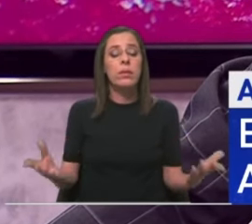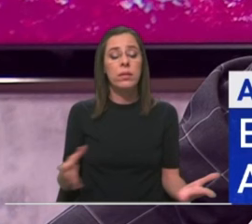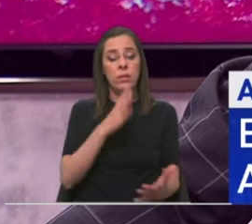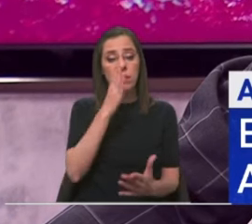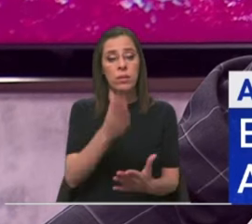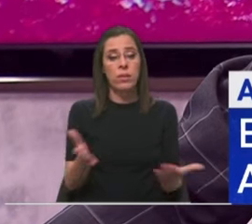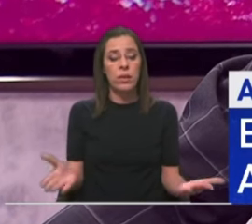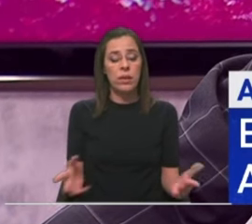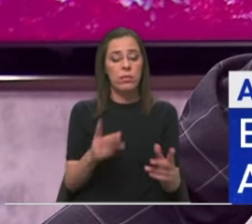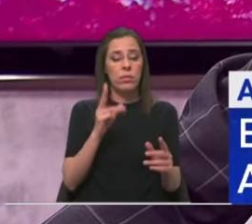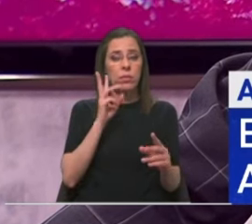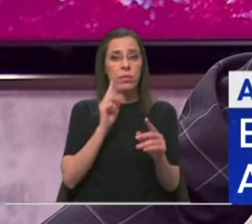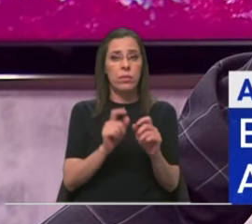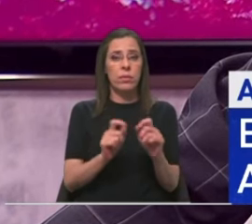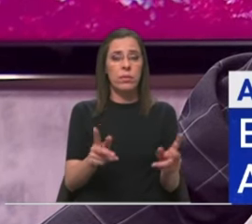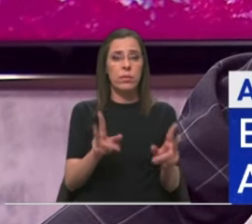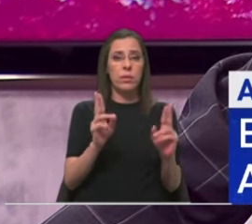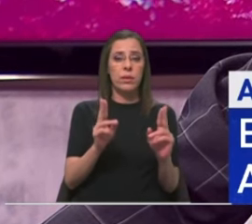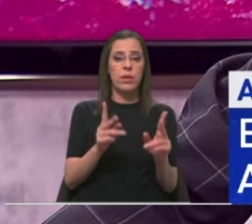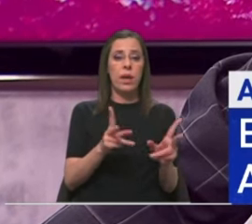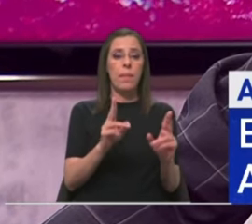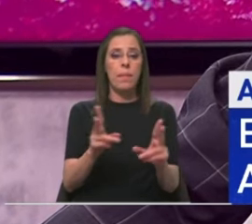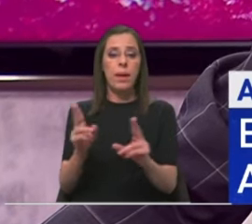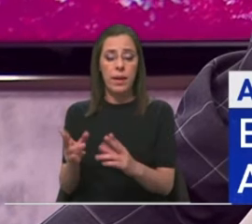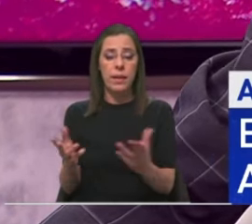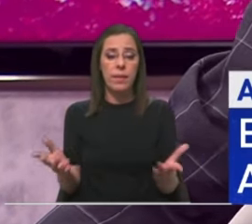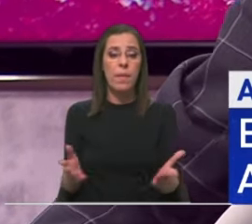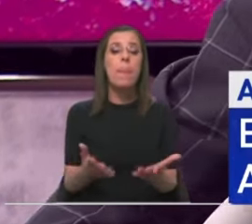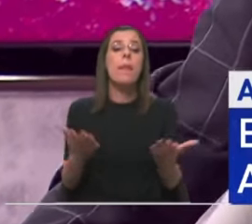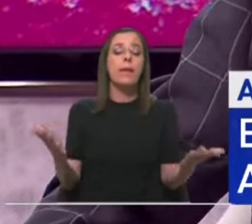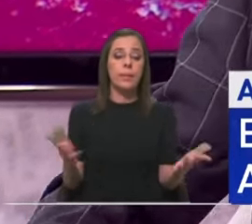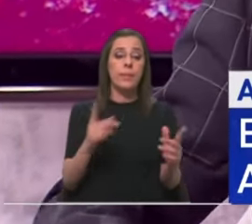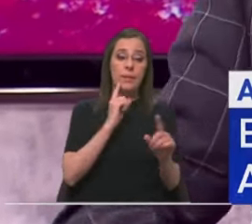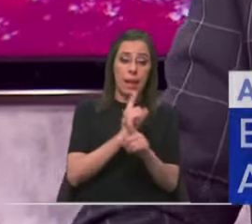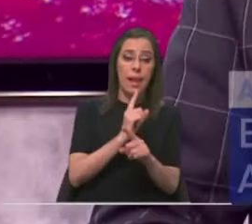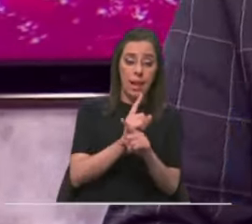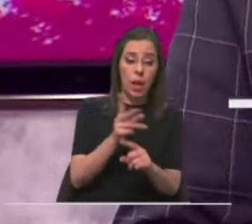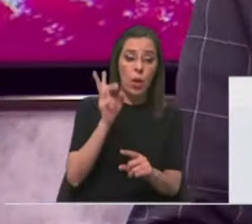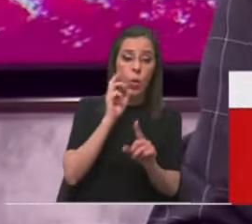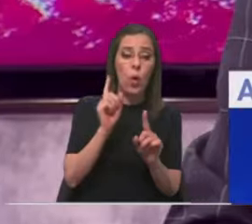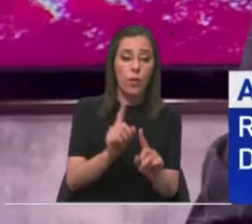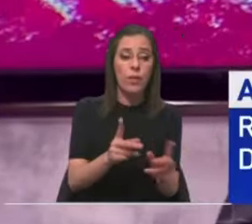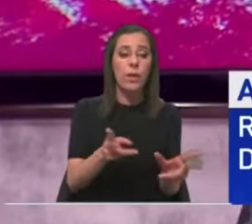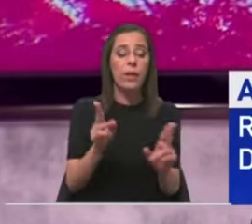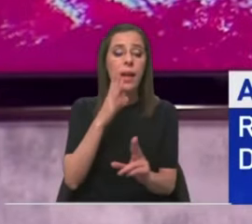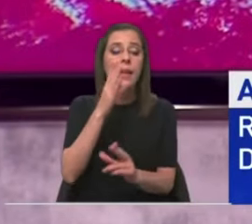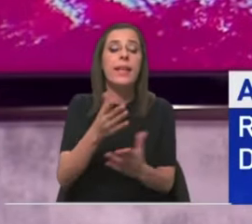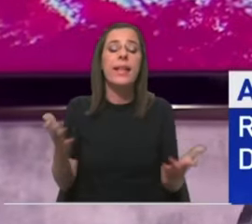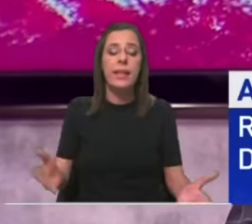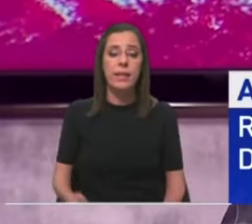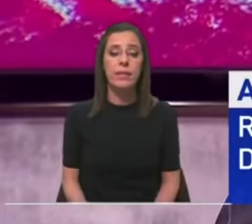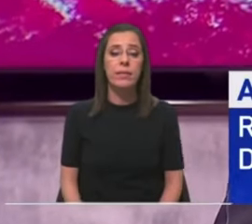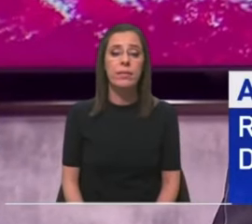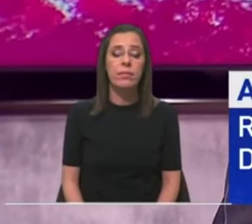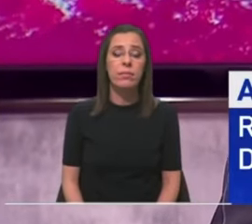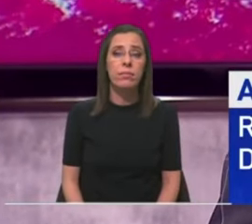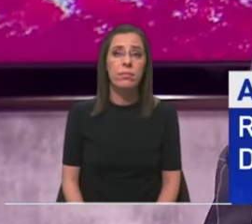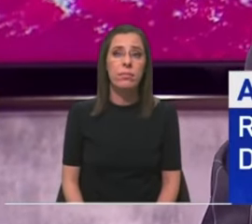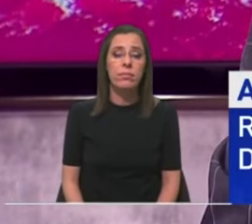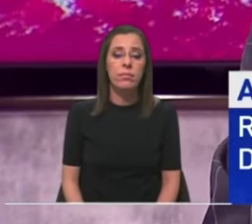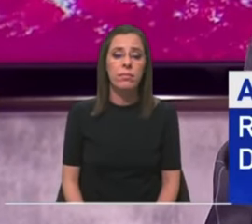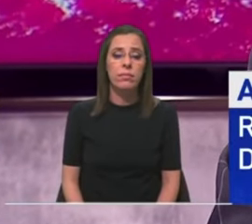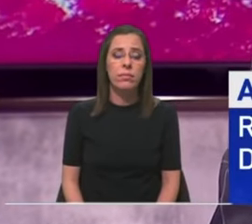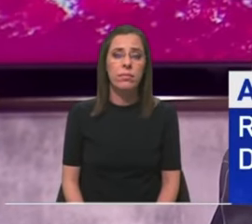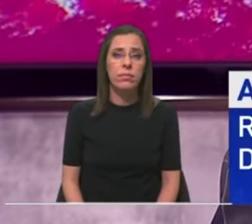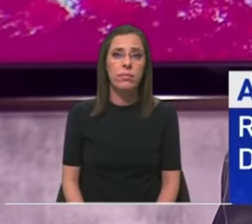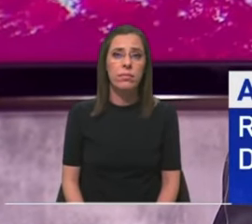referi, só ouvi certas partes. E, então, das partes que ouviu, o que é que tem a dizer? Eu